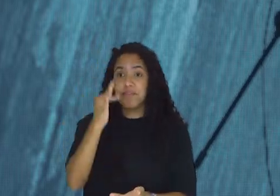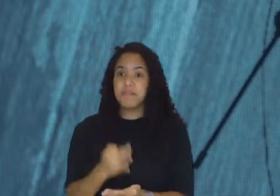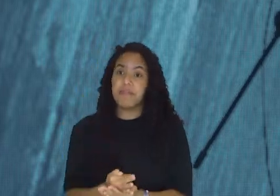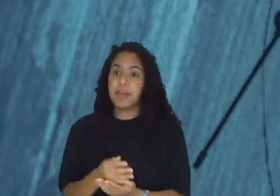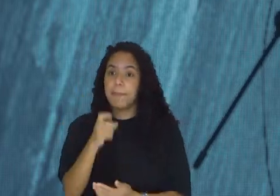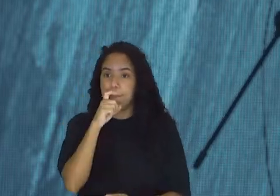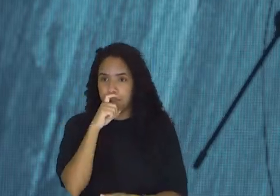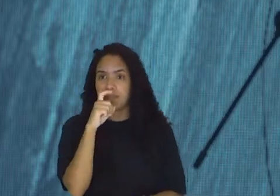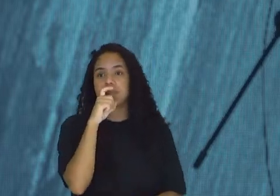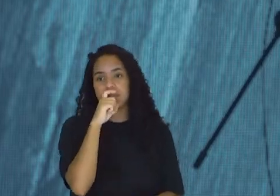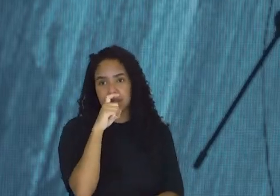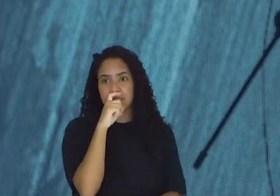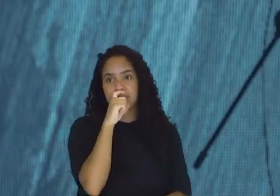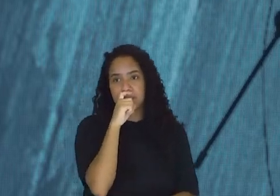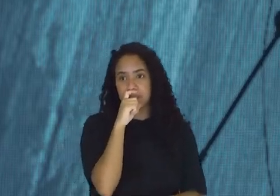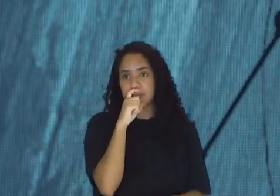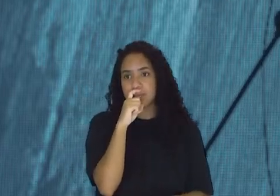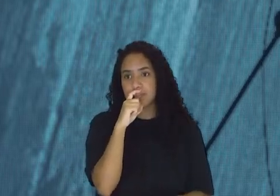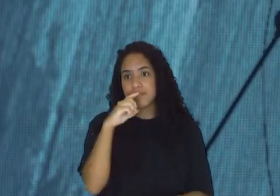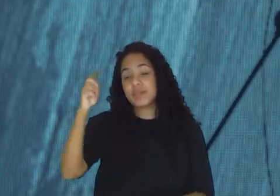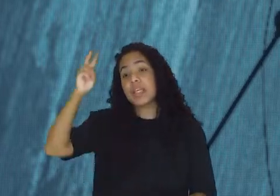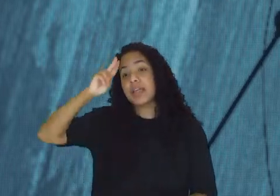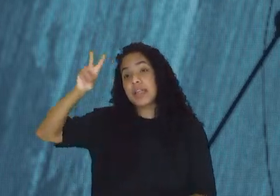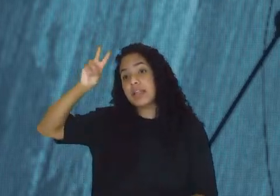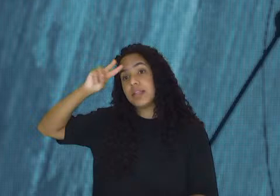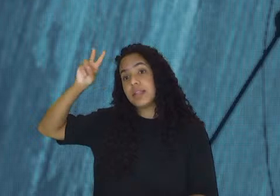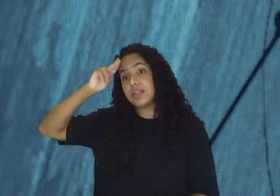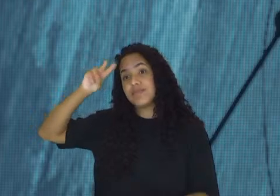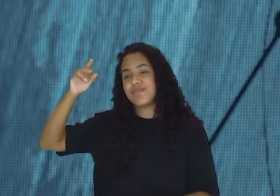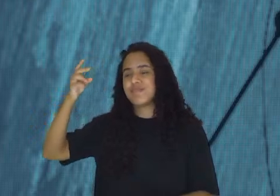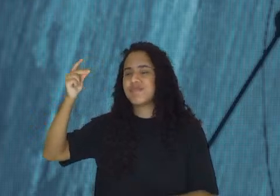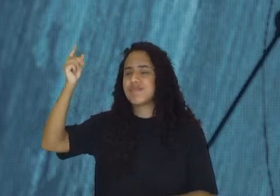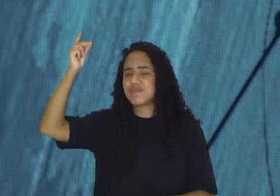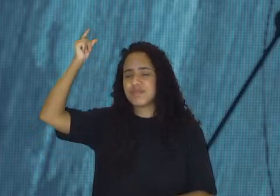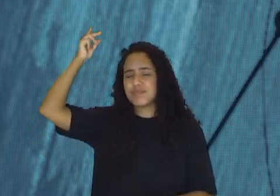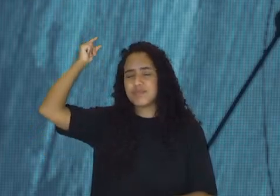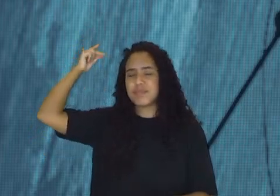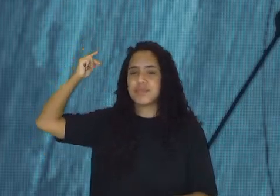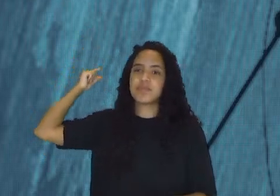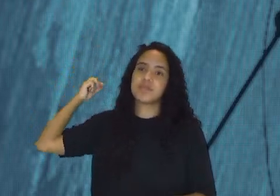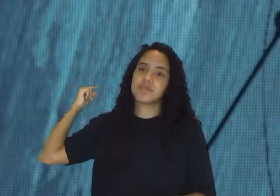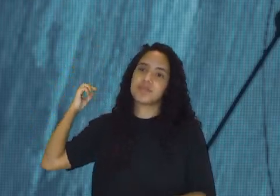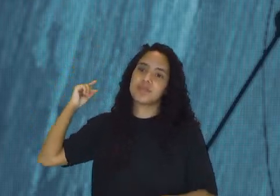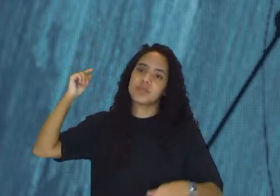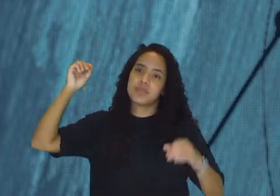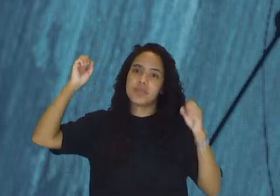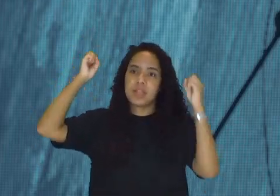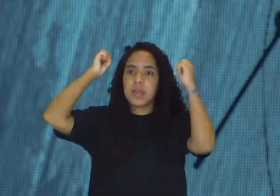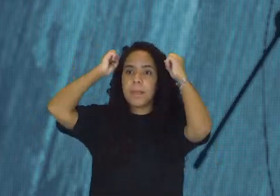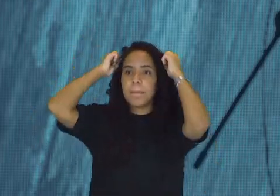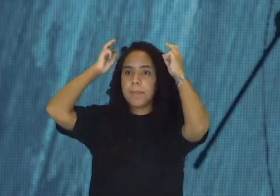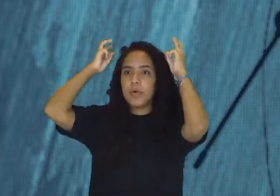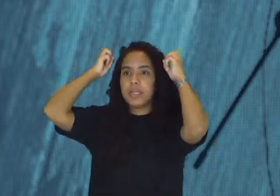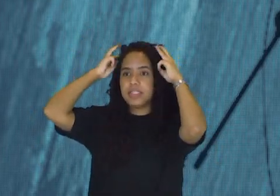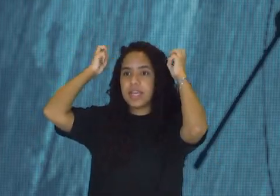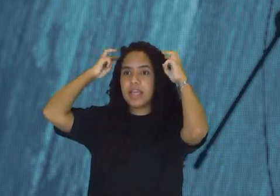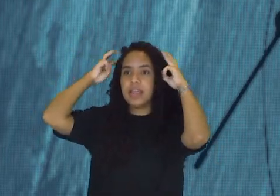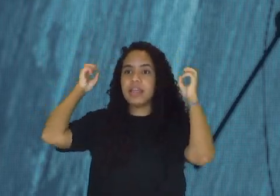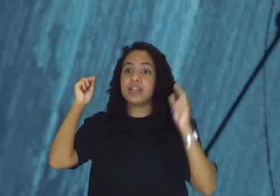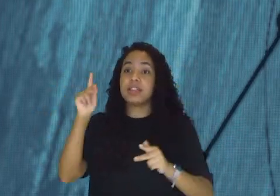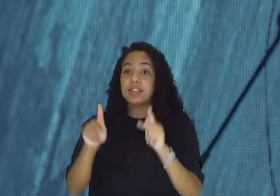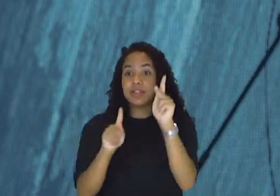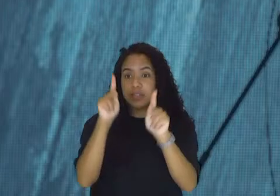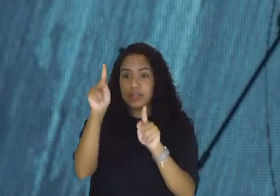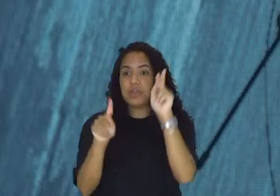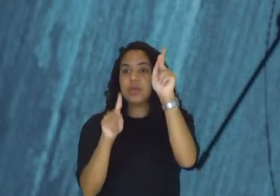a pé seco, e depois de alguns dias eles reclamam com Deus, dizendo assim: era melhor que tivesse nos deixado escravos